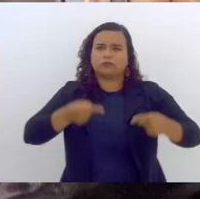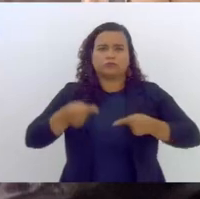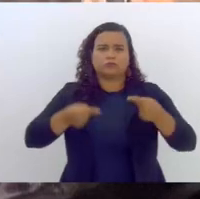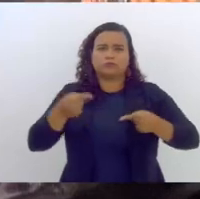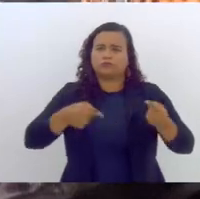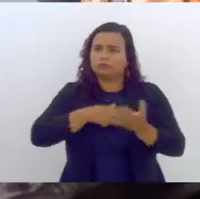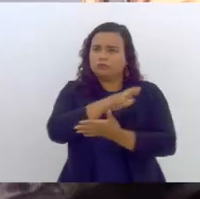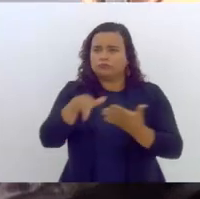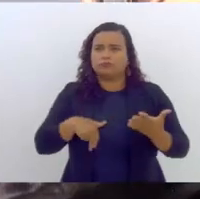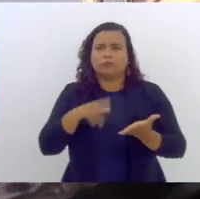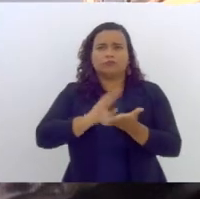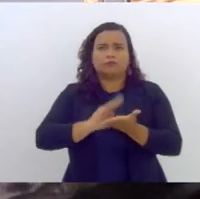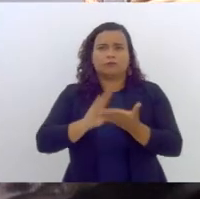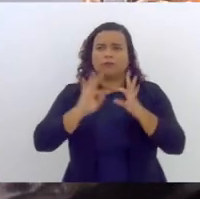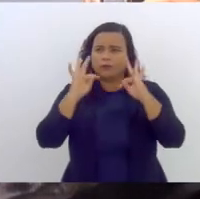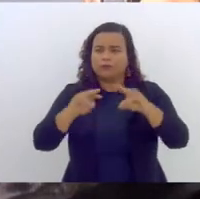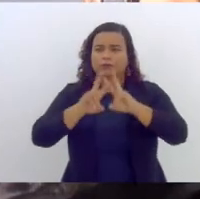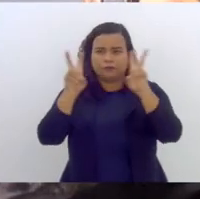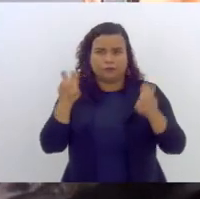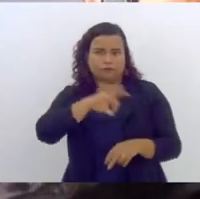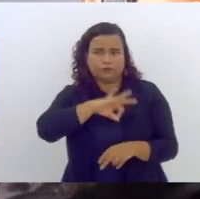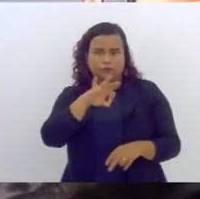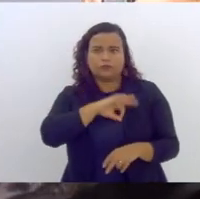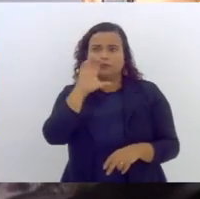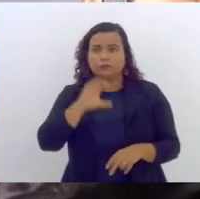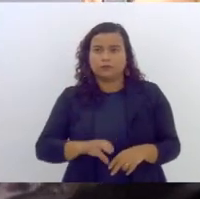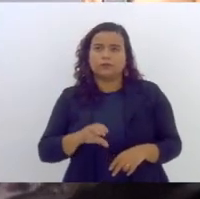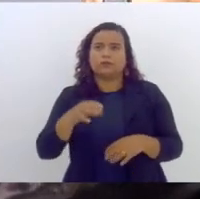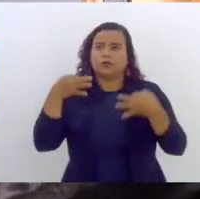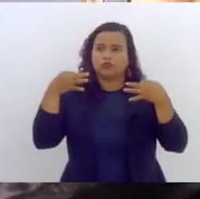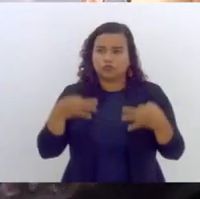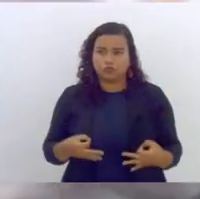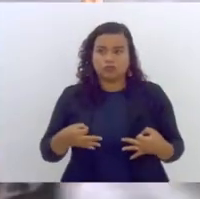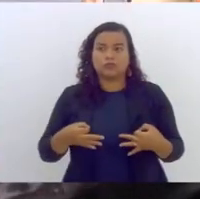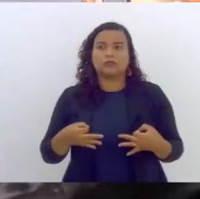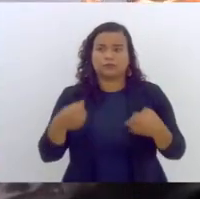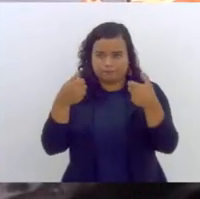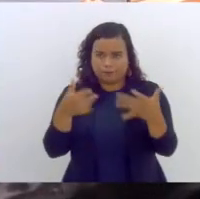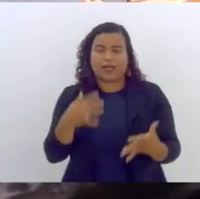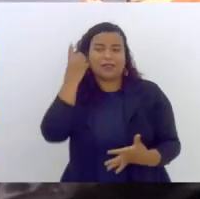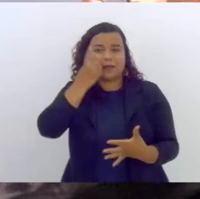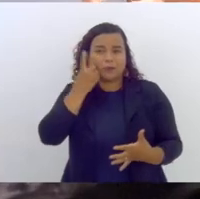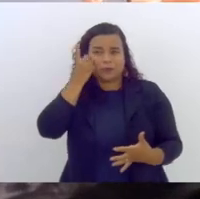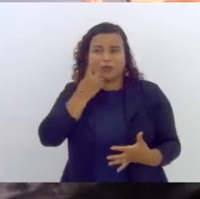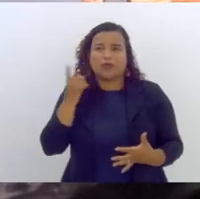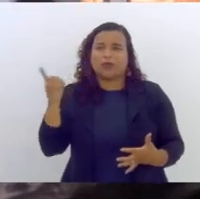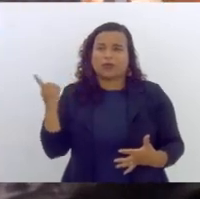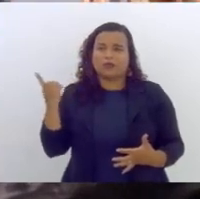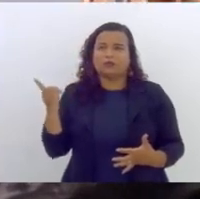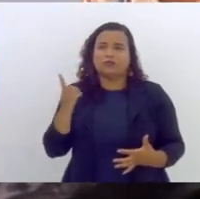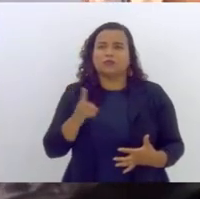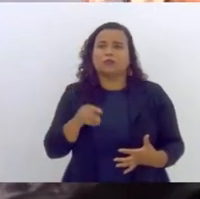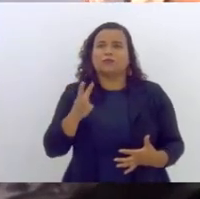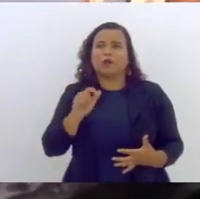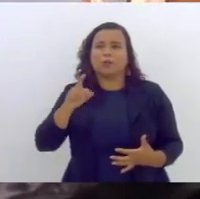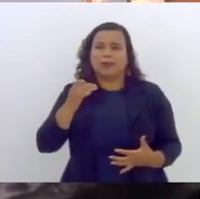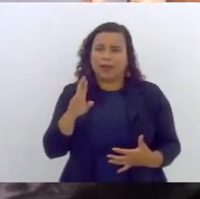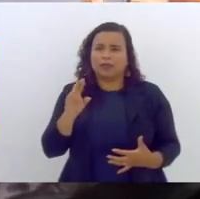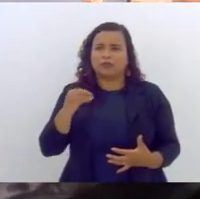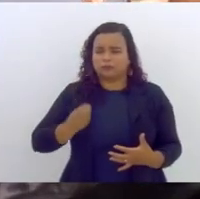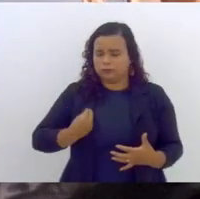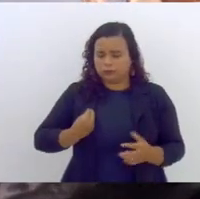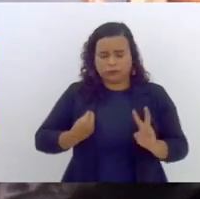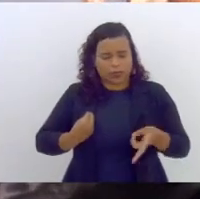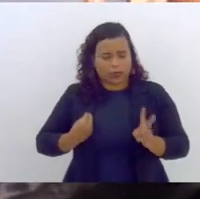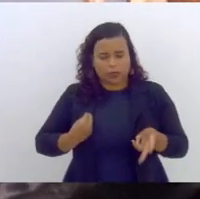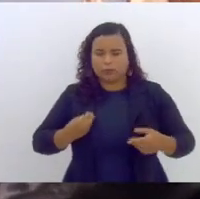todas as patas relacionadas à polícia civil Justiça seja feita Deputado Gualberto tá sempre presente em todas as discussões todas